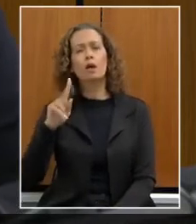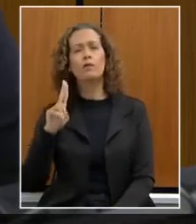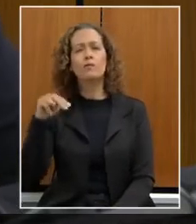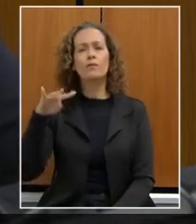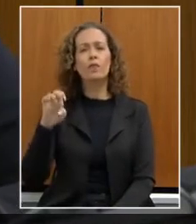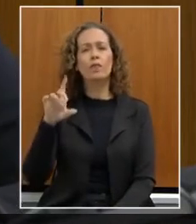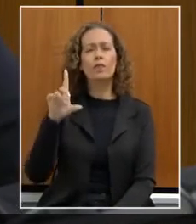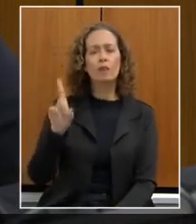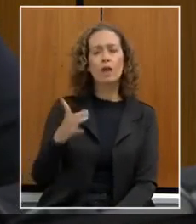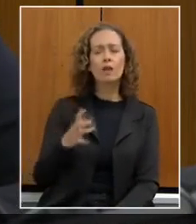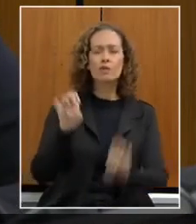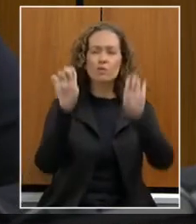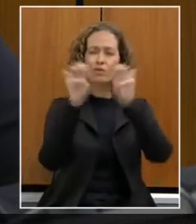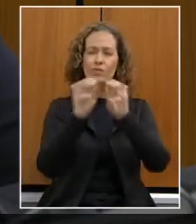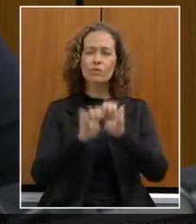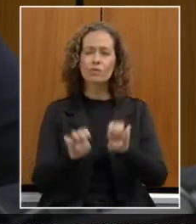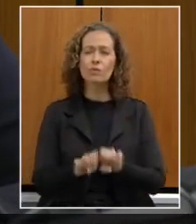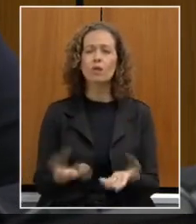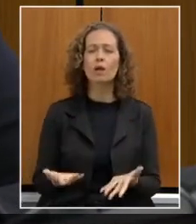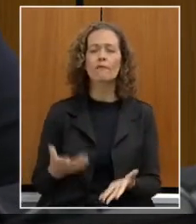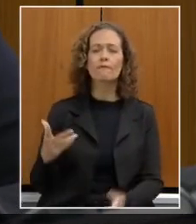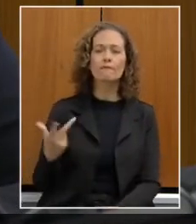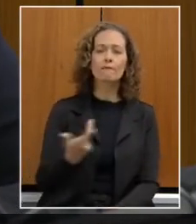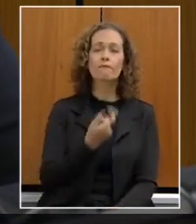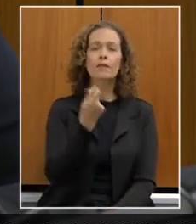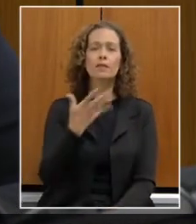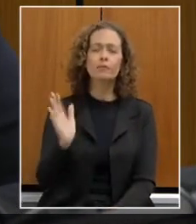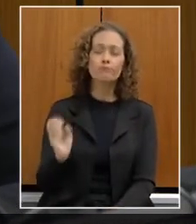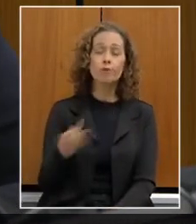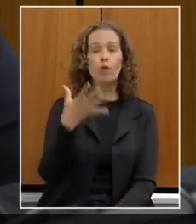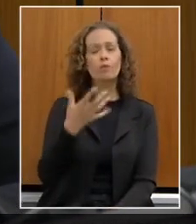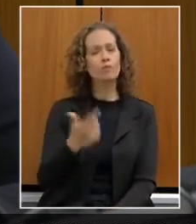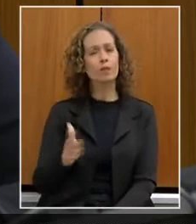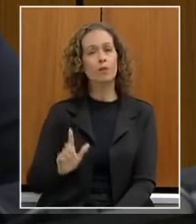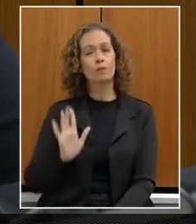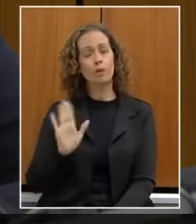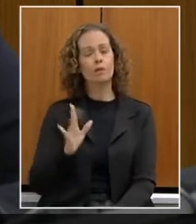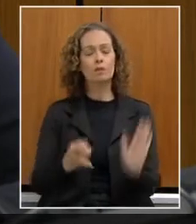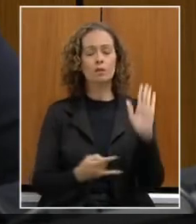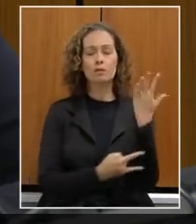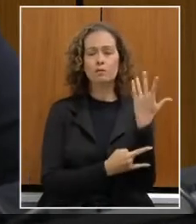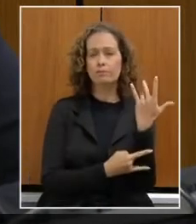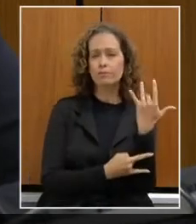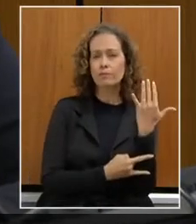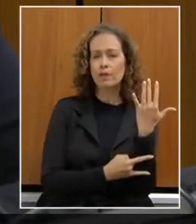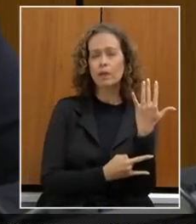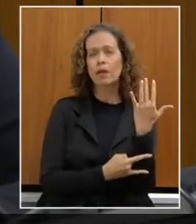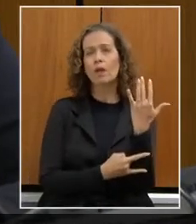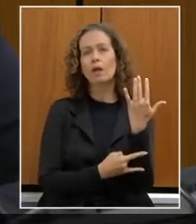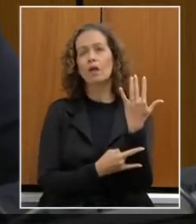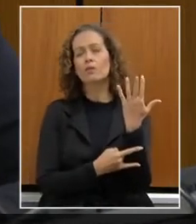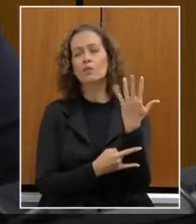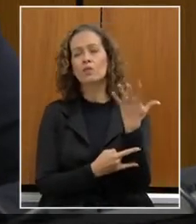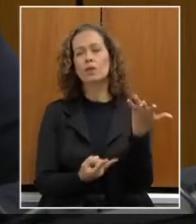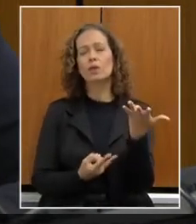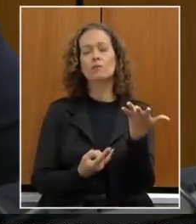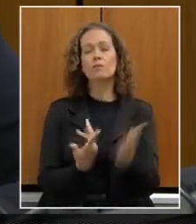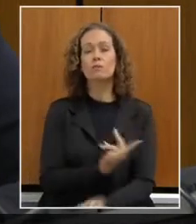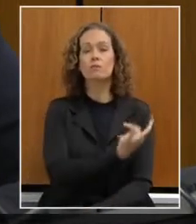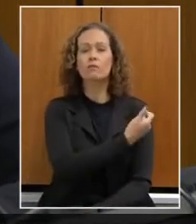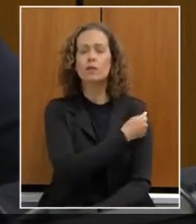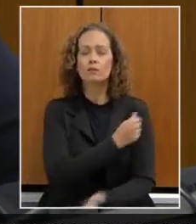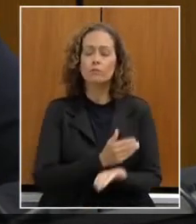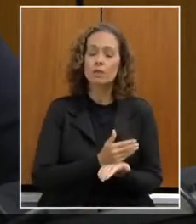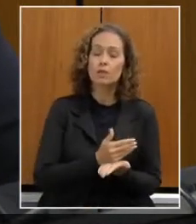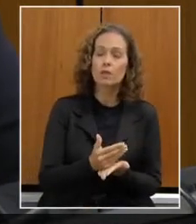vacina moderna consegue produzir a vacina desenvolvida pelo FMG mas uma vacina de do início ao fim e